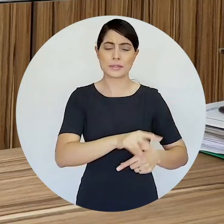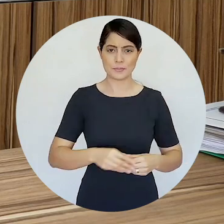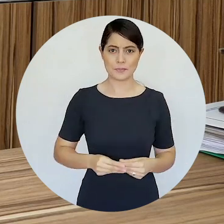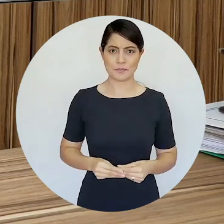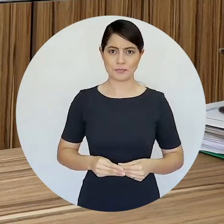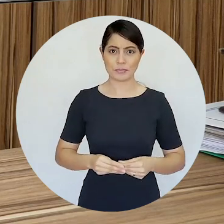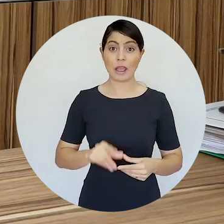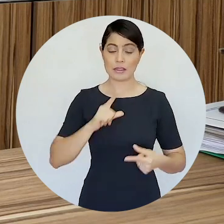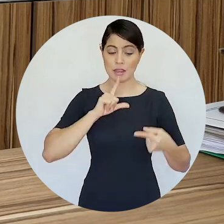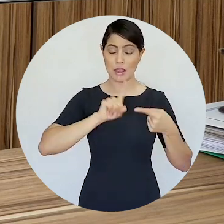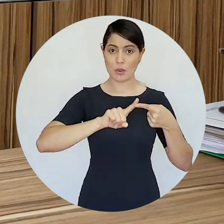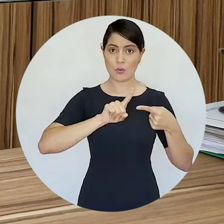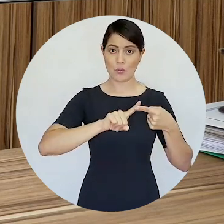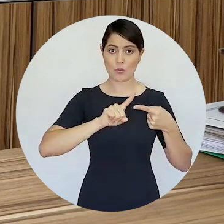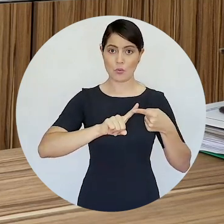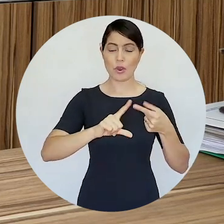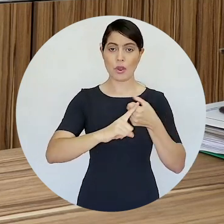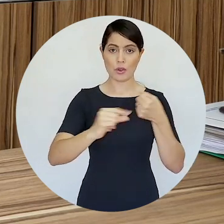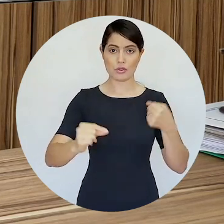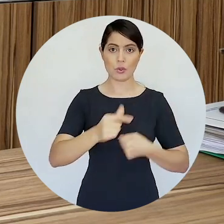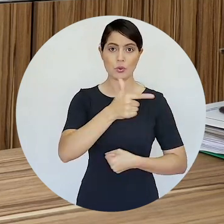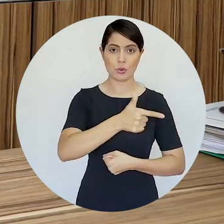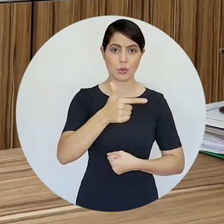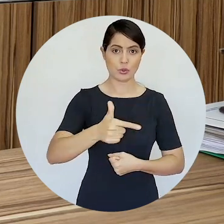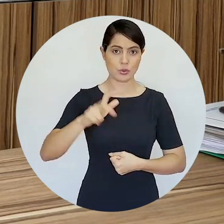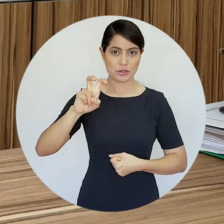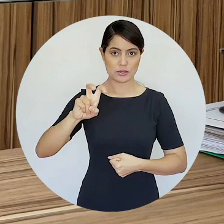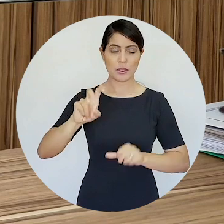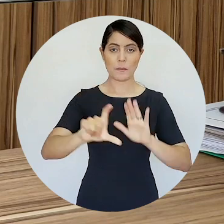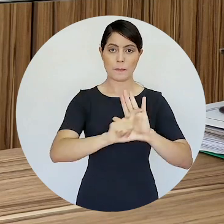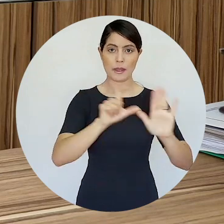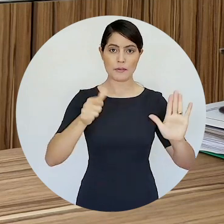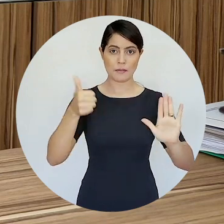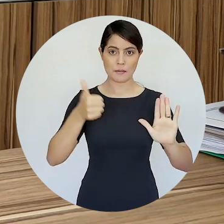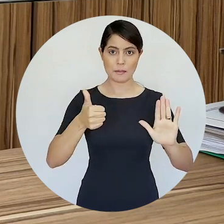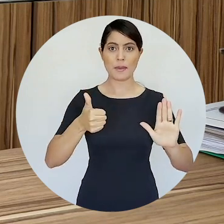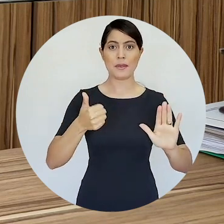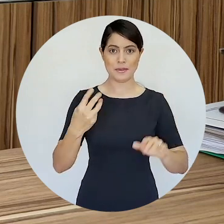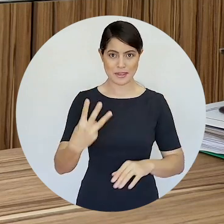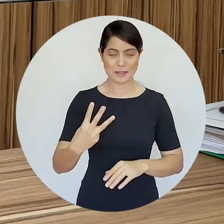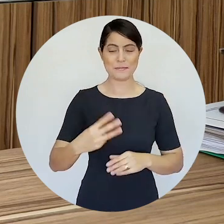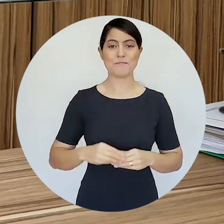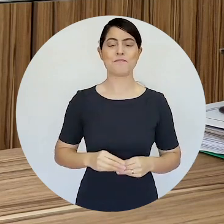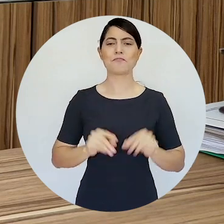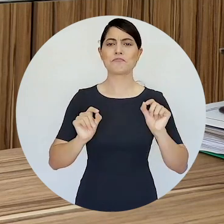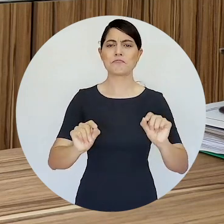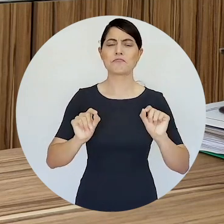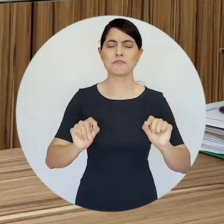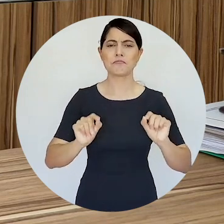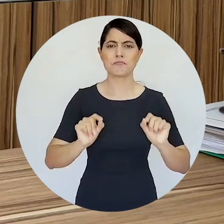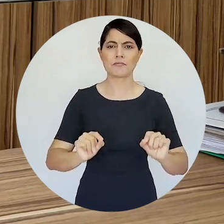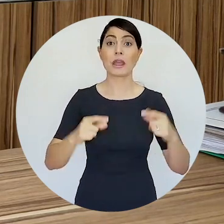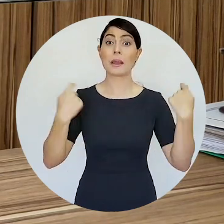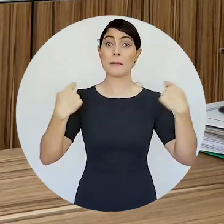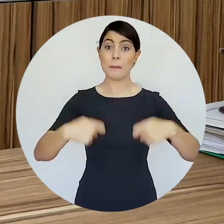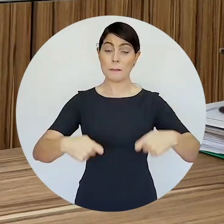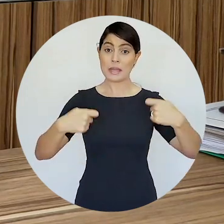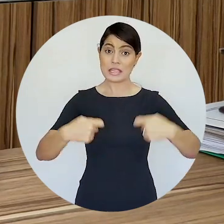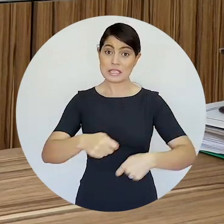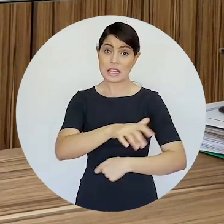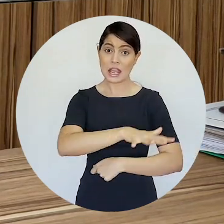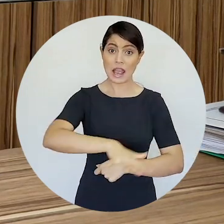E uma delas que está disposto no artigo 225, parágrafo 1º, inciso 3, é